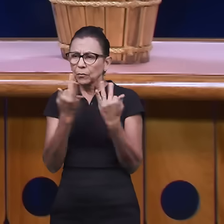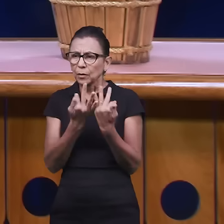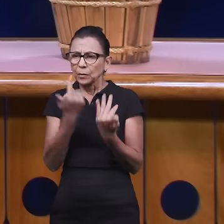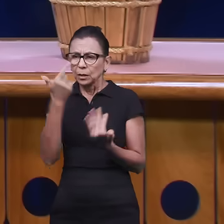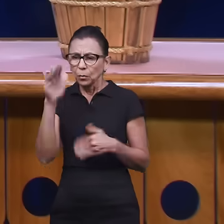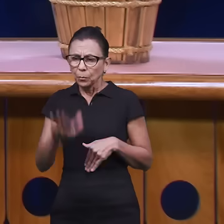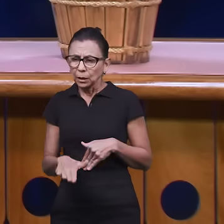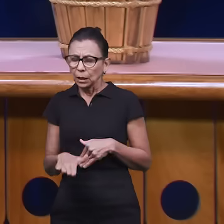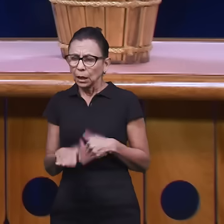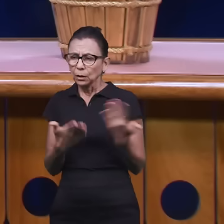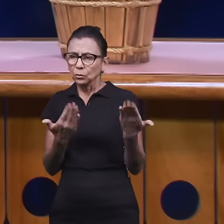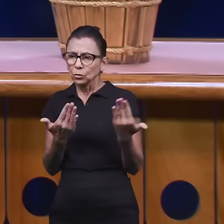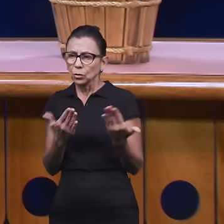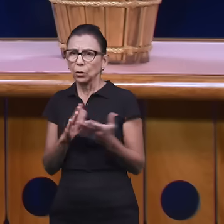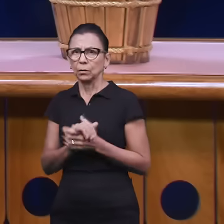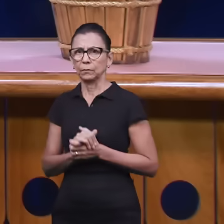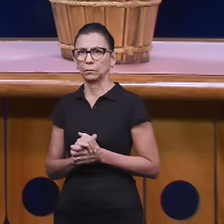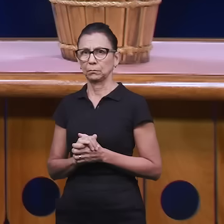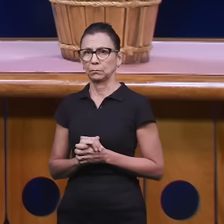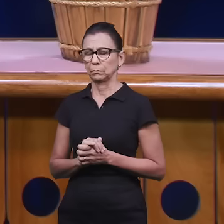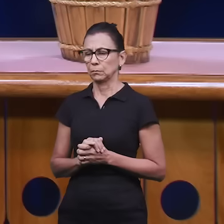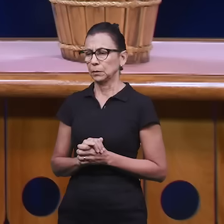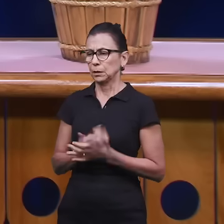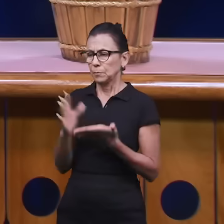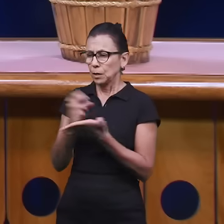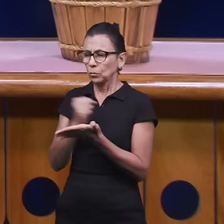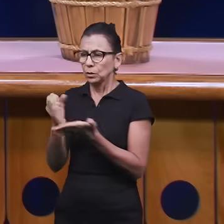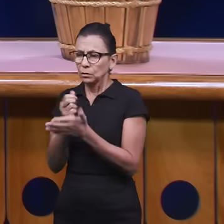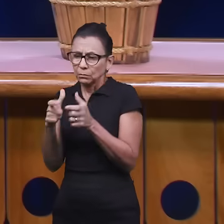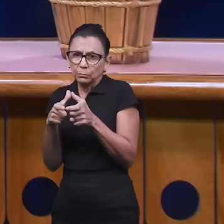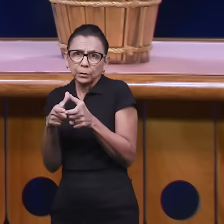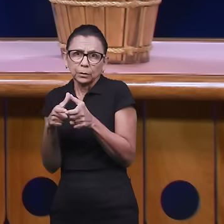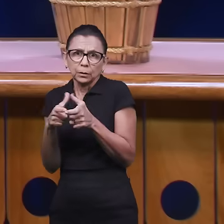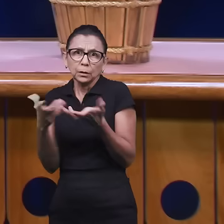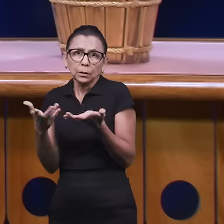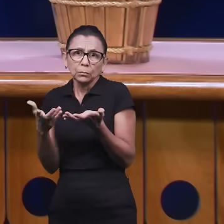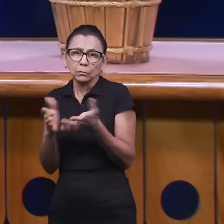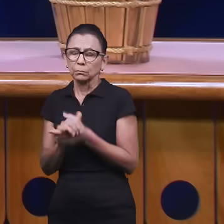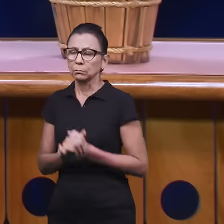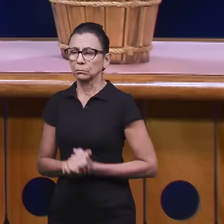menor. Como pode? E o anjo disse: vai nessa tua força.